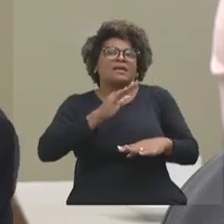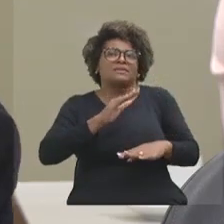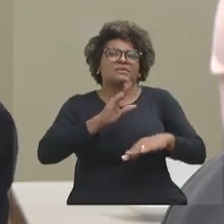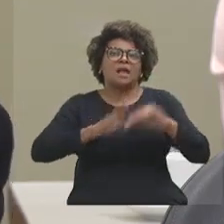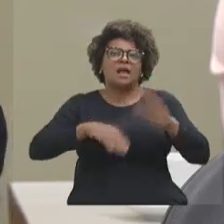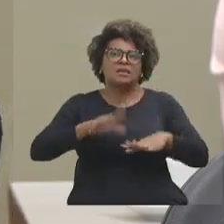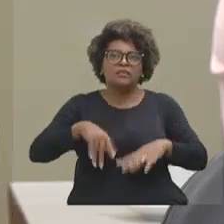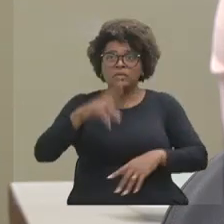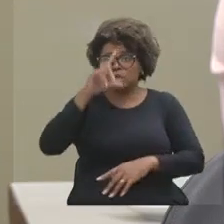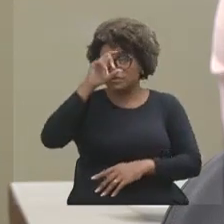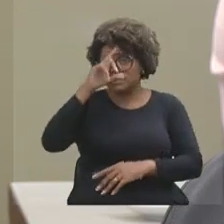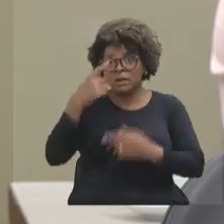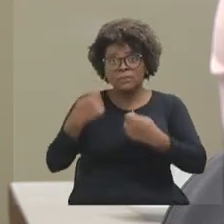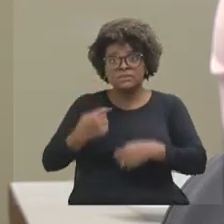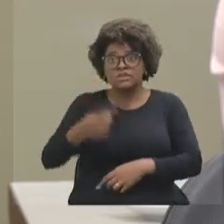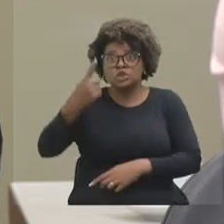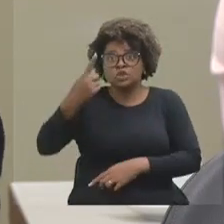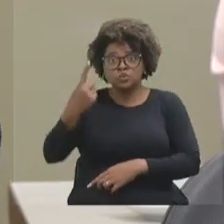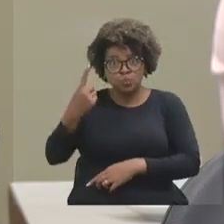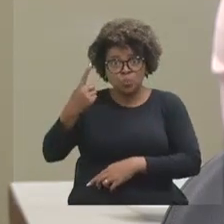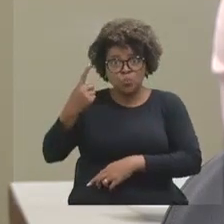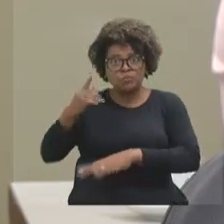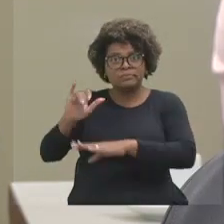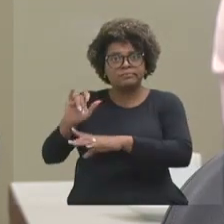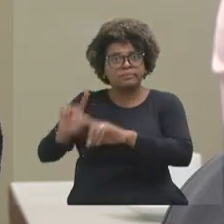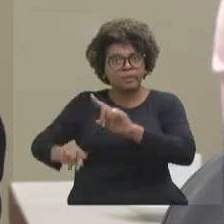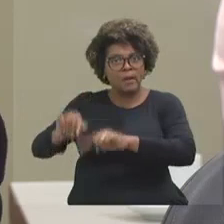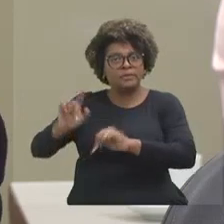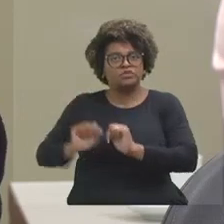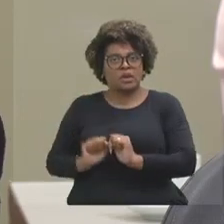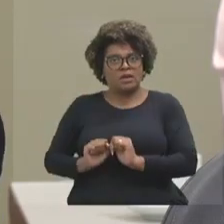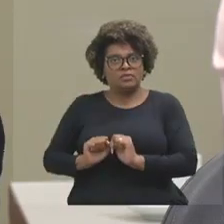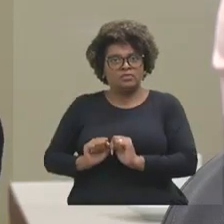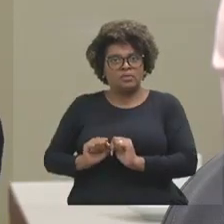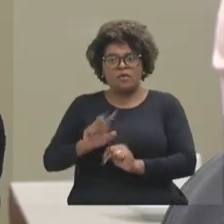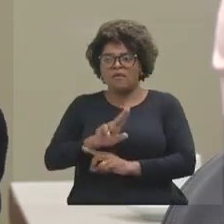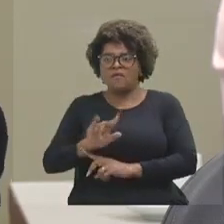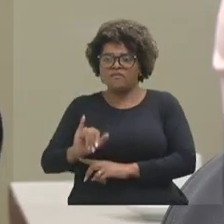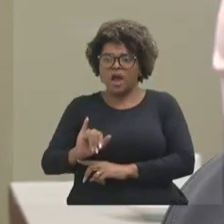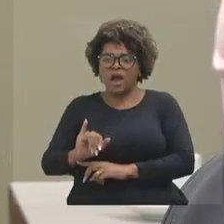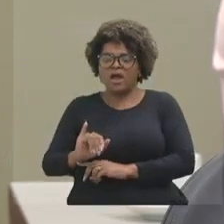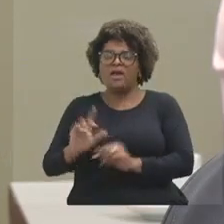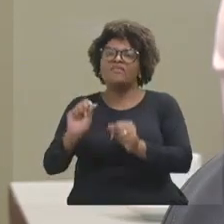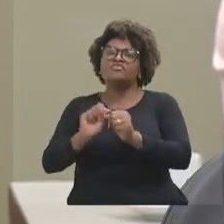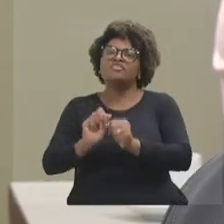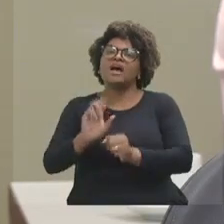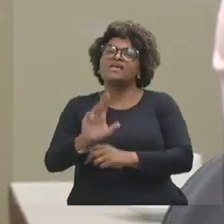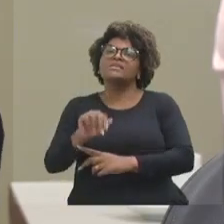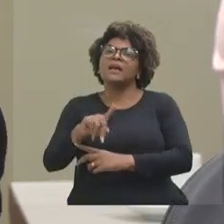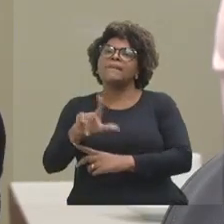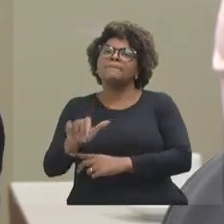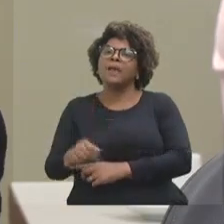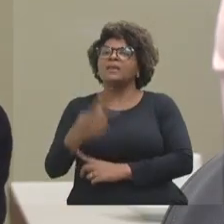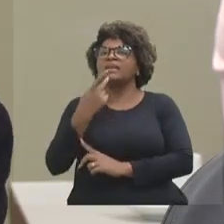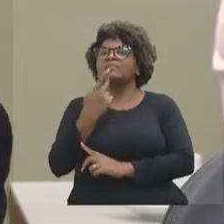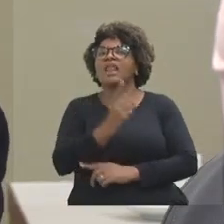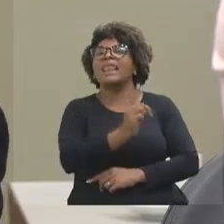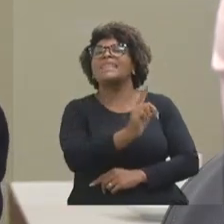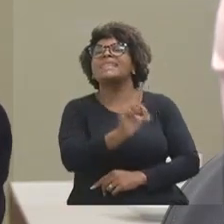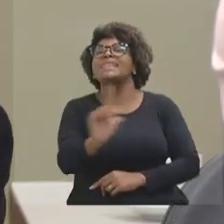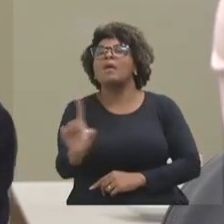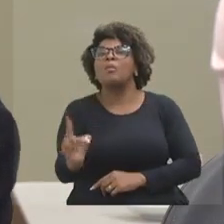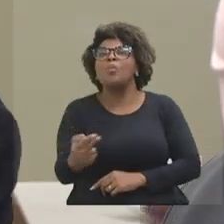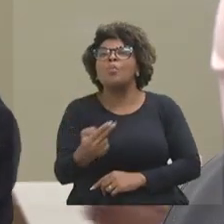de um determinado equipamento aí vai lá o sujeito Aí fala assim não esse aqui não pode